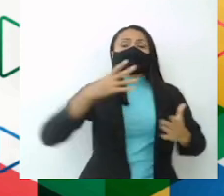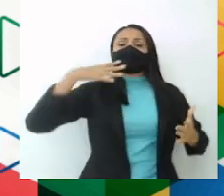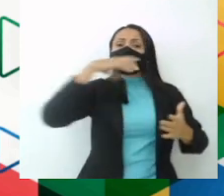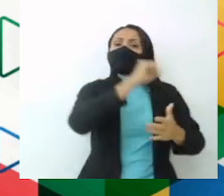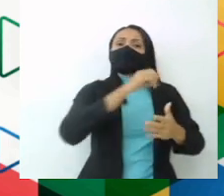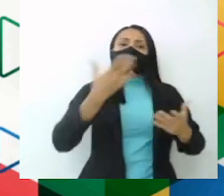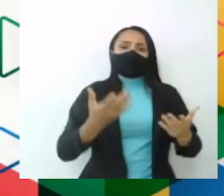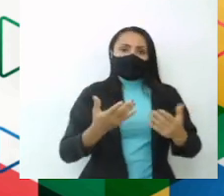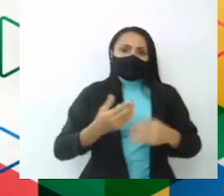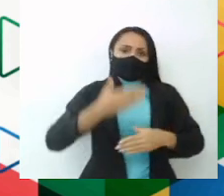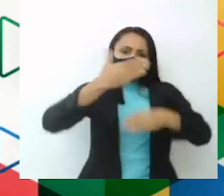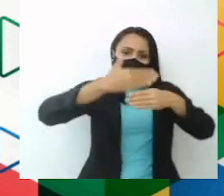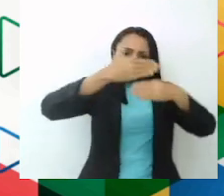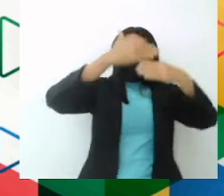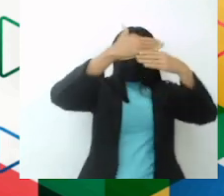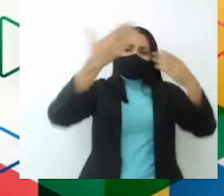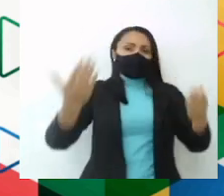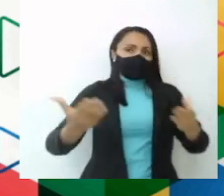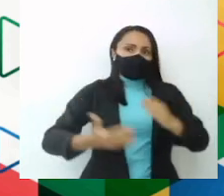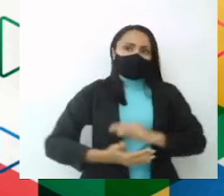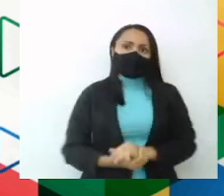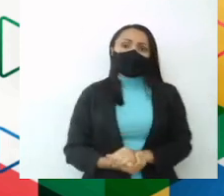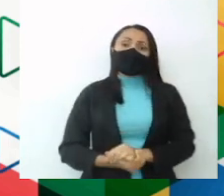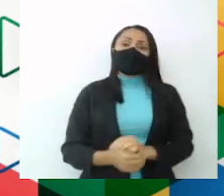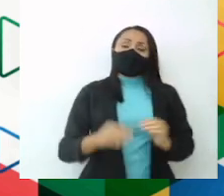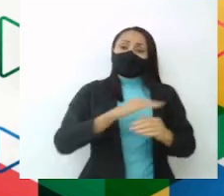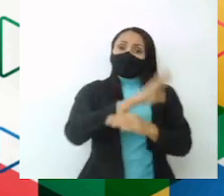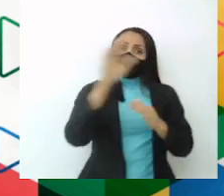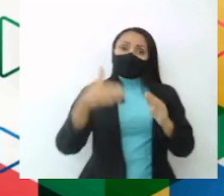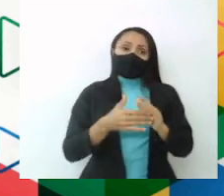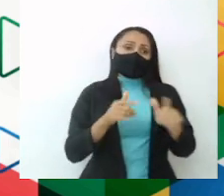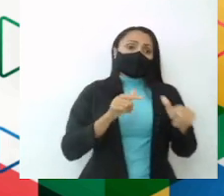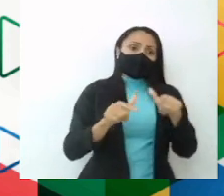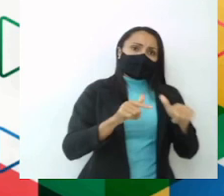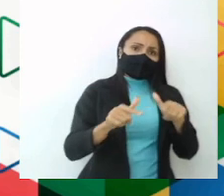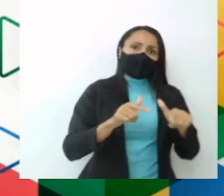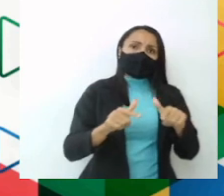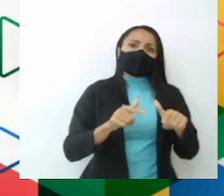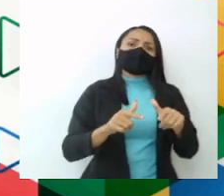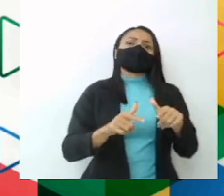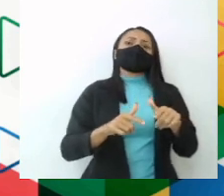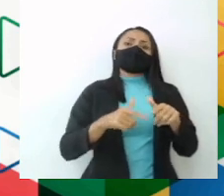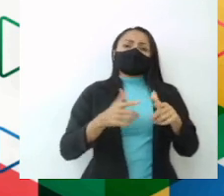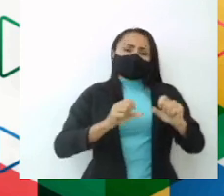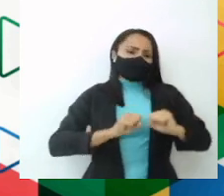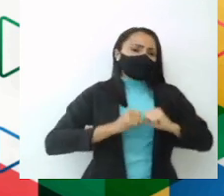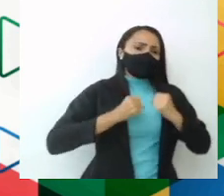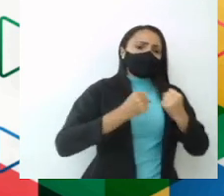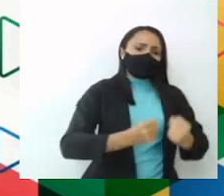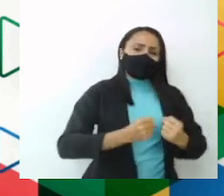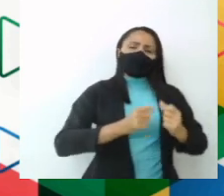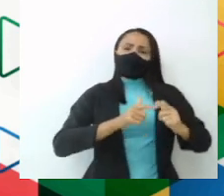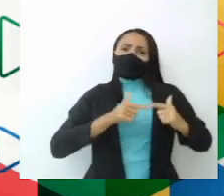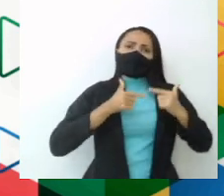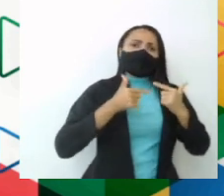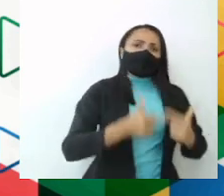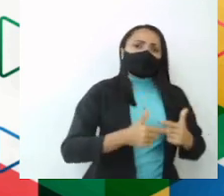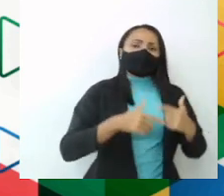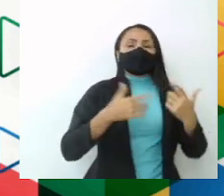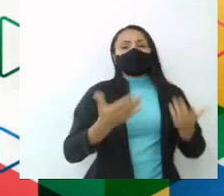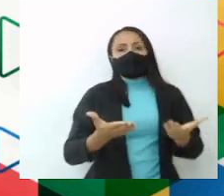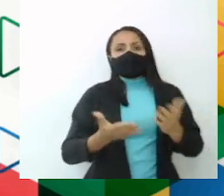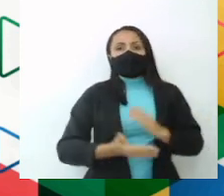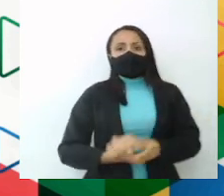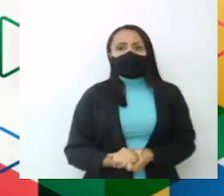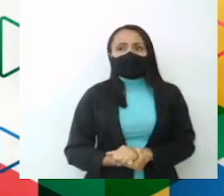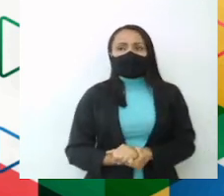pensando numa situação ideal, que todo mundo trabalha, que todo mundo desempenha as funções com a mesma capacidade. E que